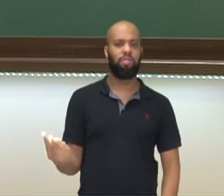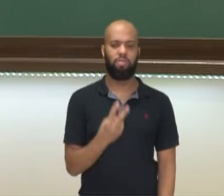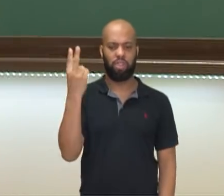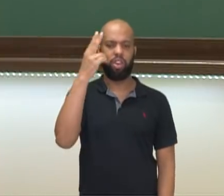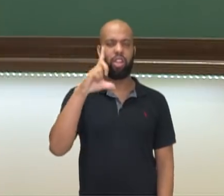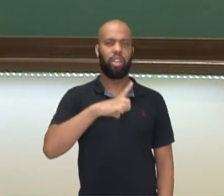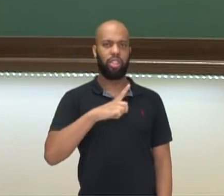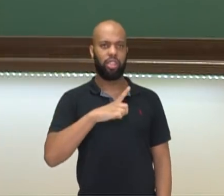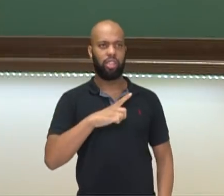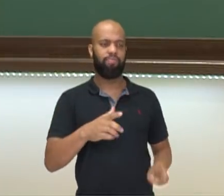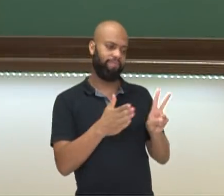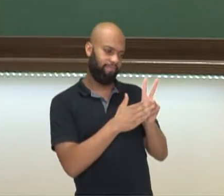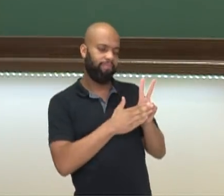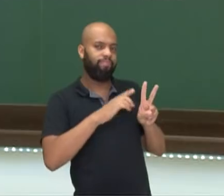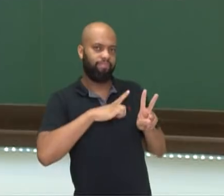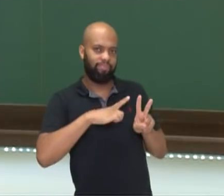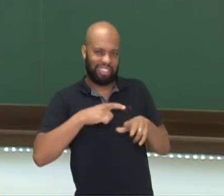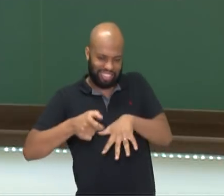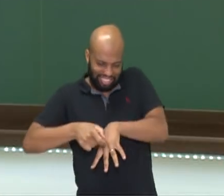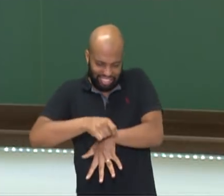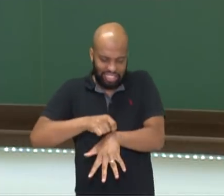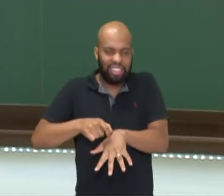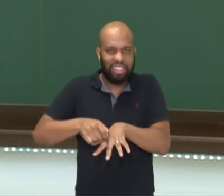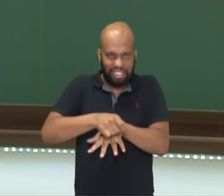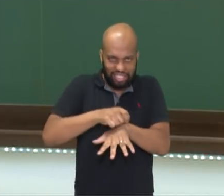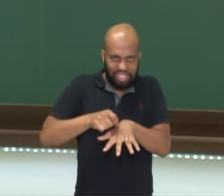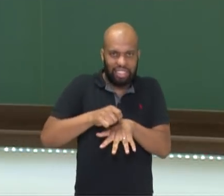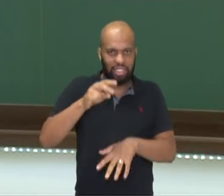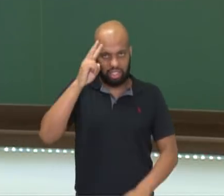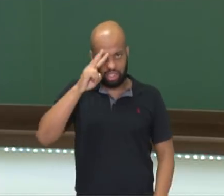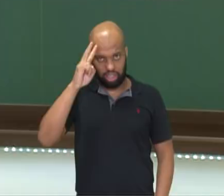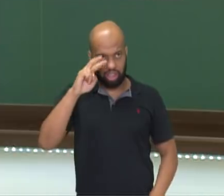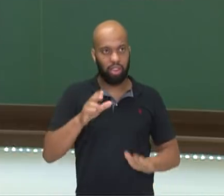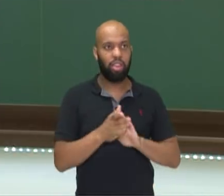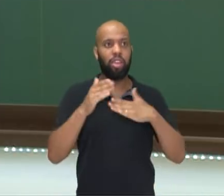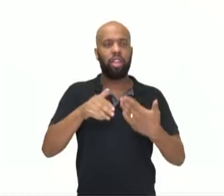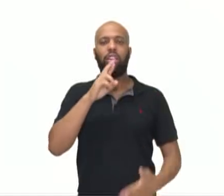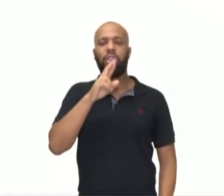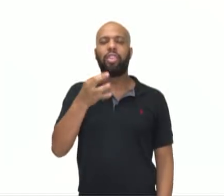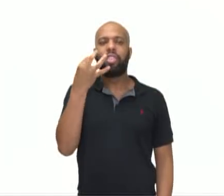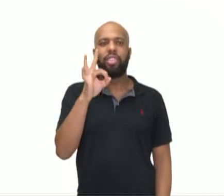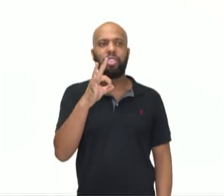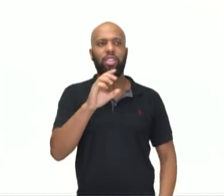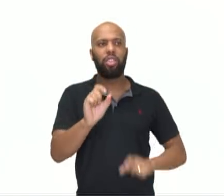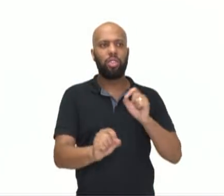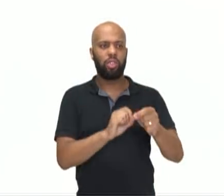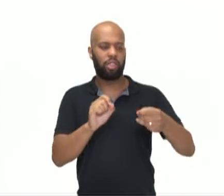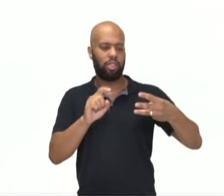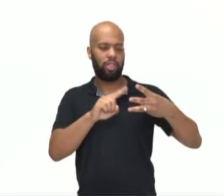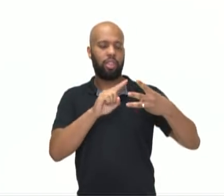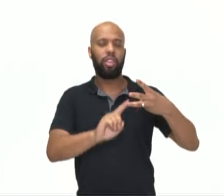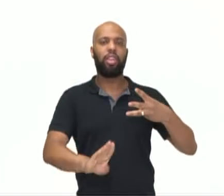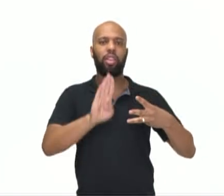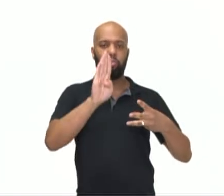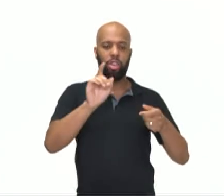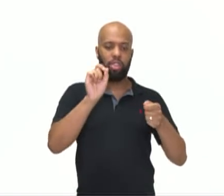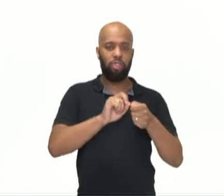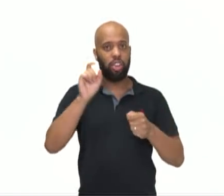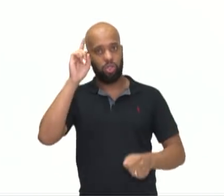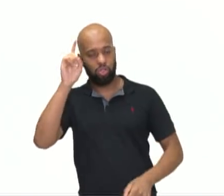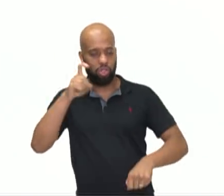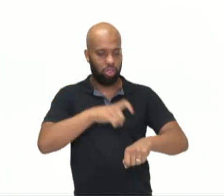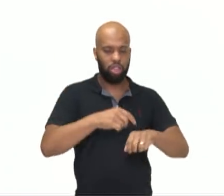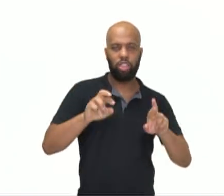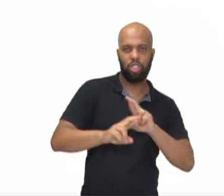caso dos povos indígenas. E aqui, como estudamos da tucandeira, então a resposta correta é a letra B. O ritual torna um dia e